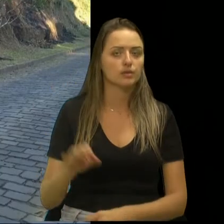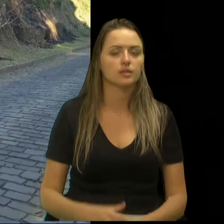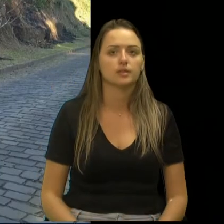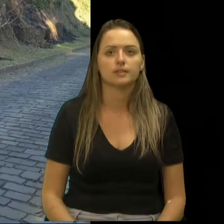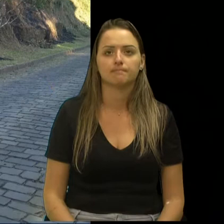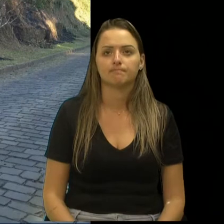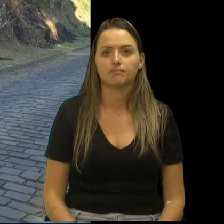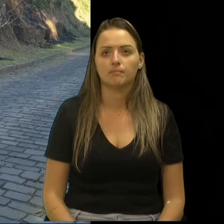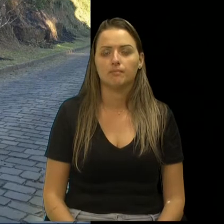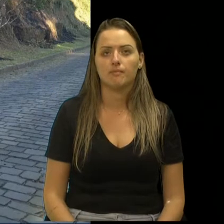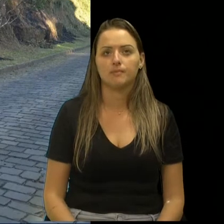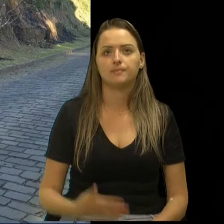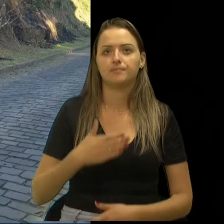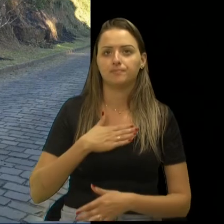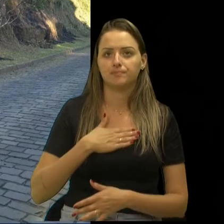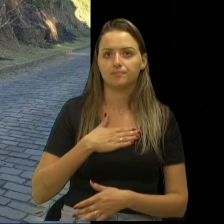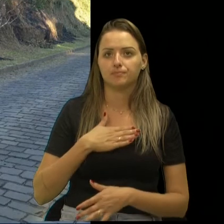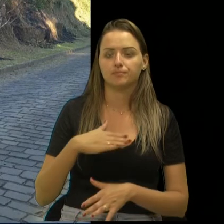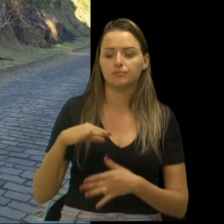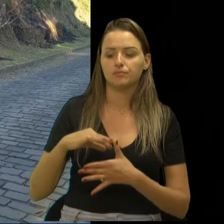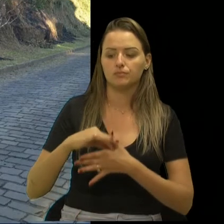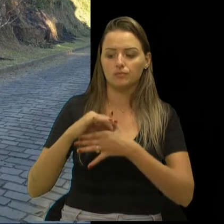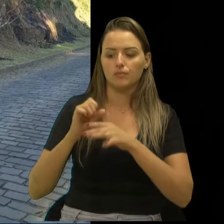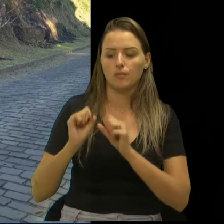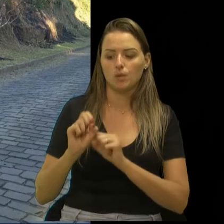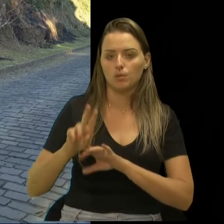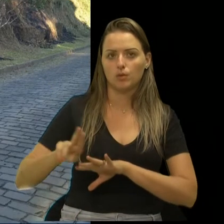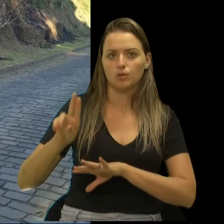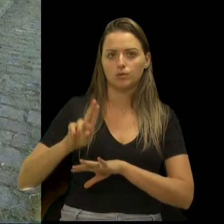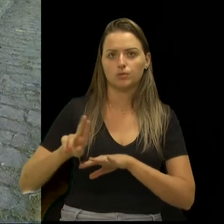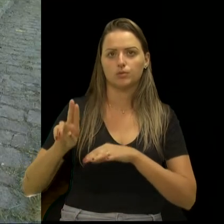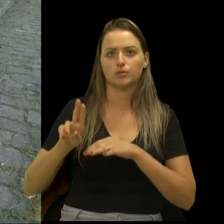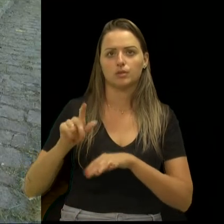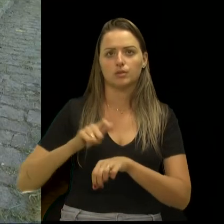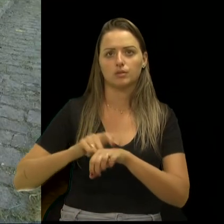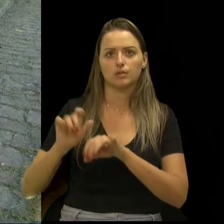meu líder, posso, para dar continuidade, usar a declaração de líder?